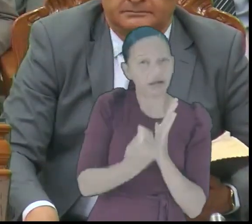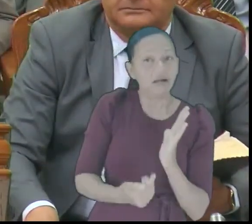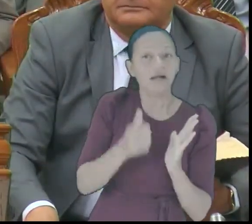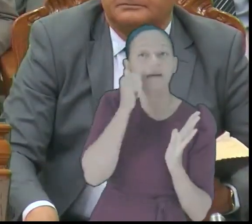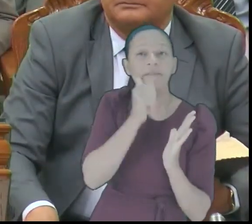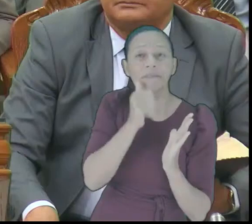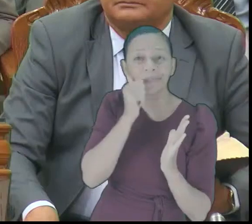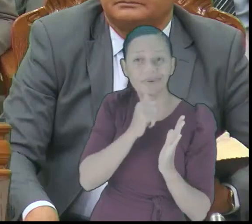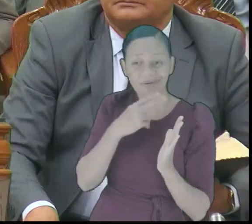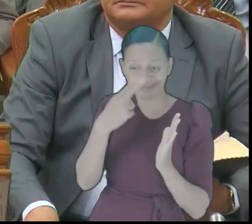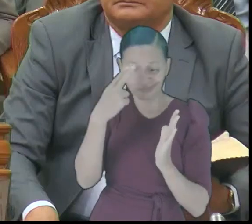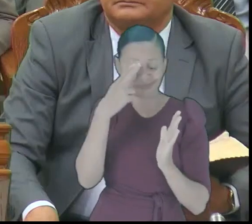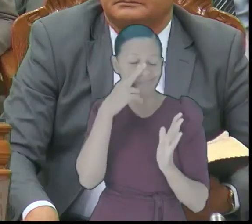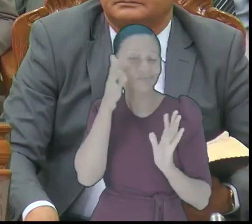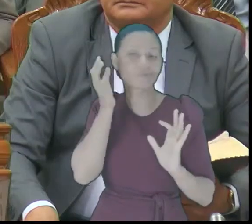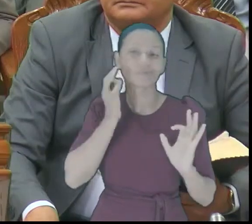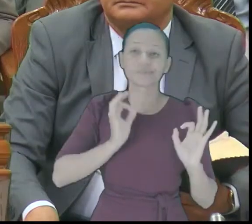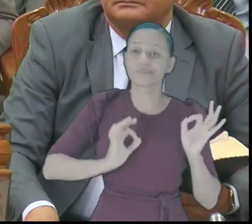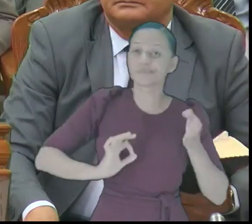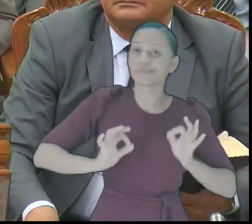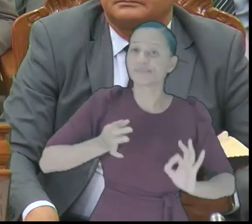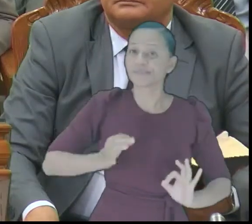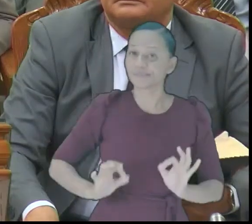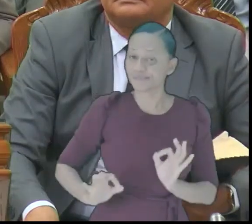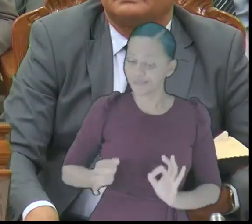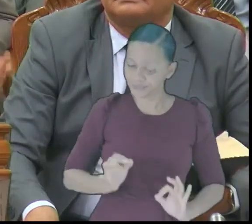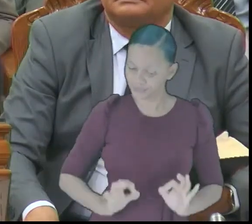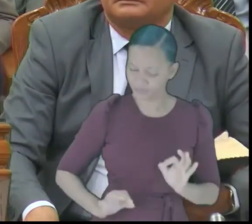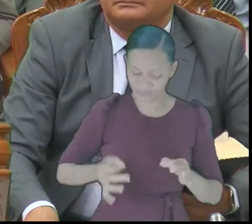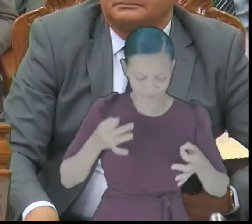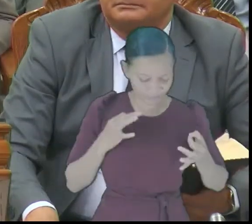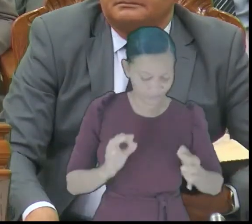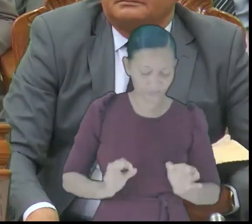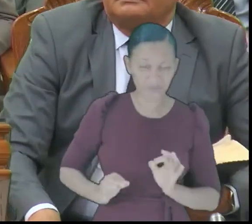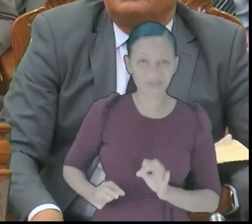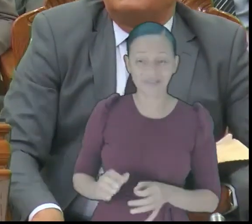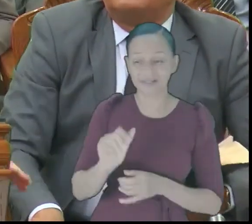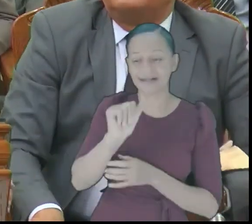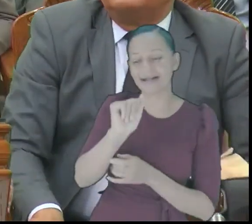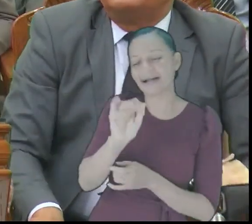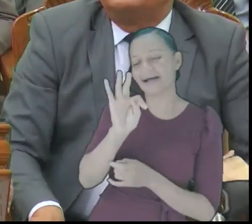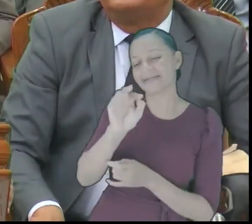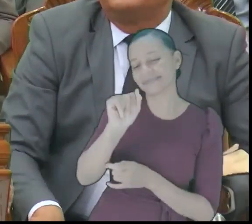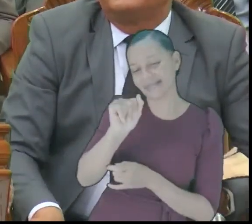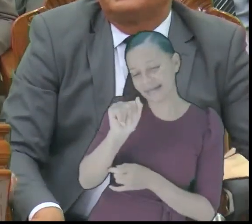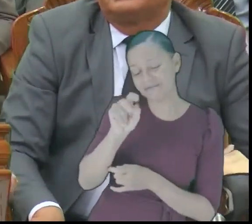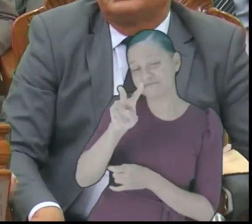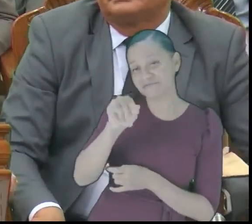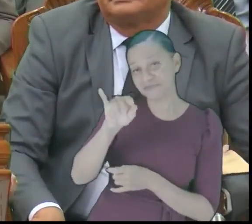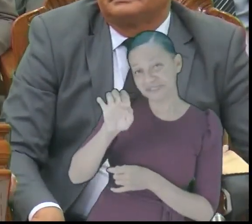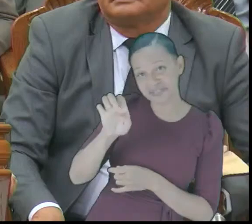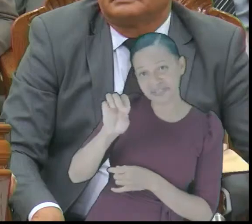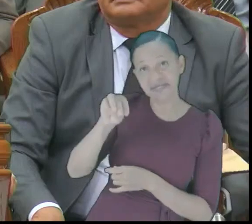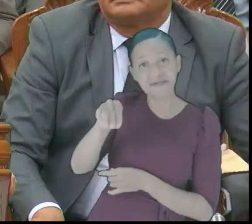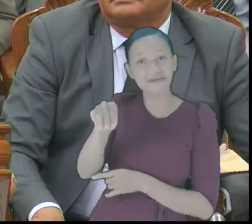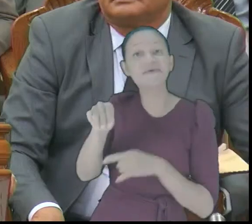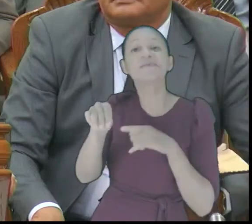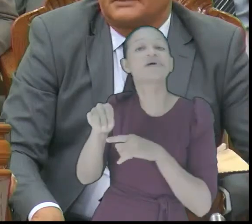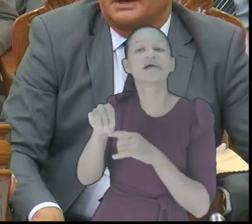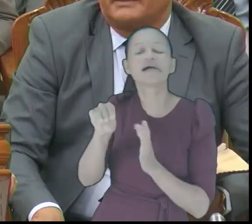crentes se ataviem que se as mulheres crentes se ataviem. Ataviem quer dizer andem com